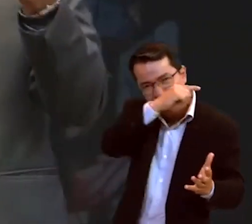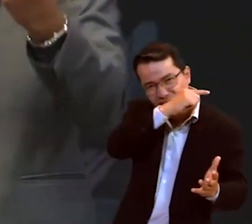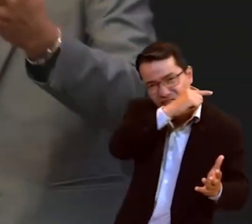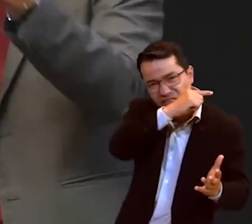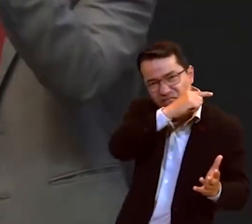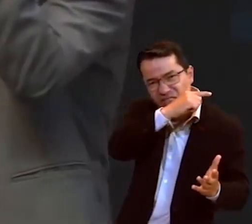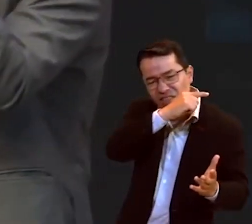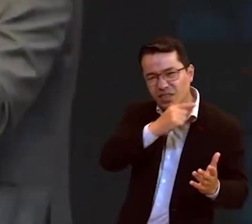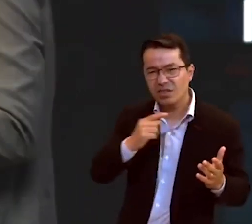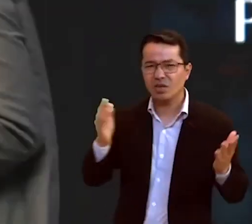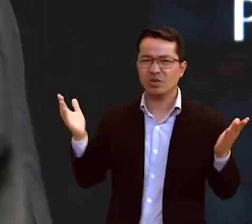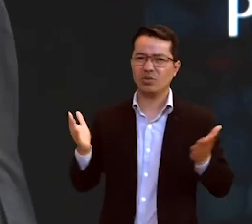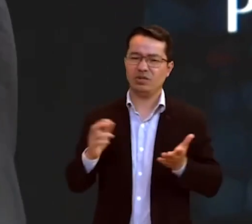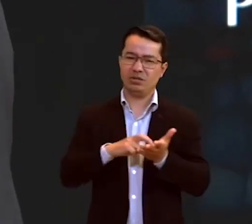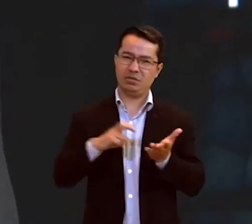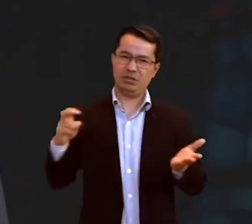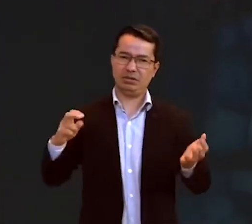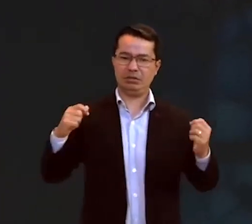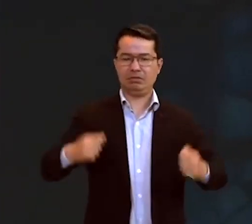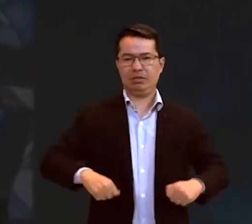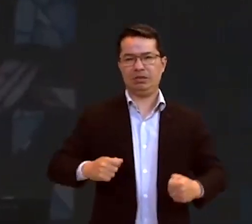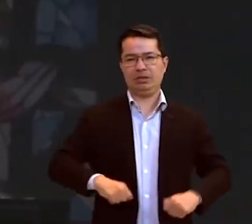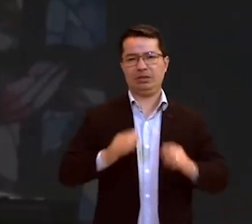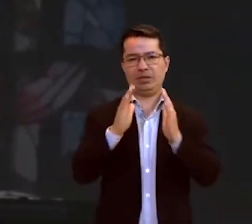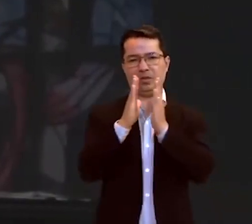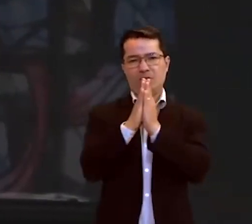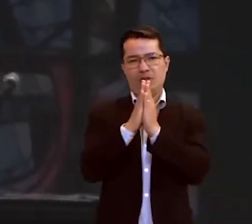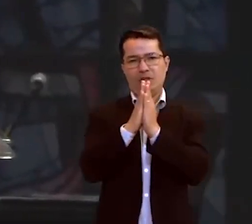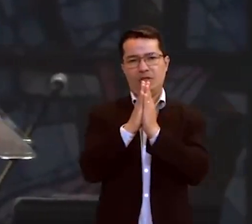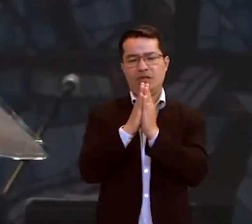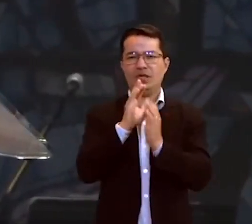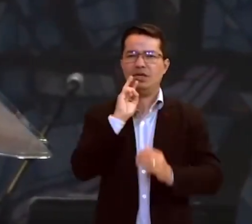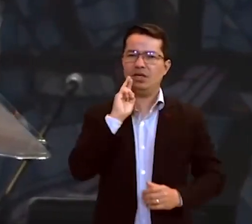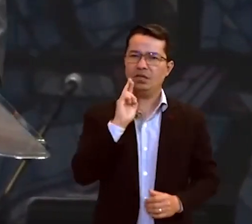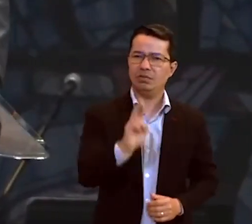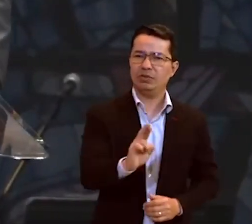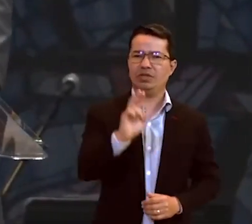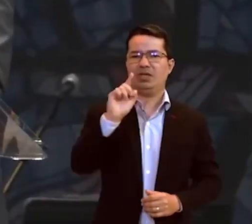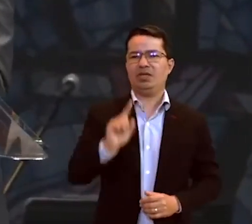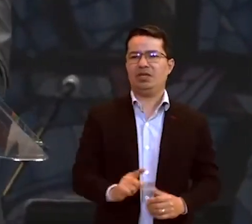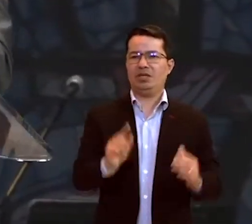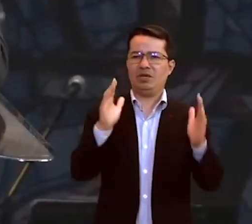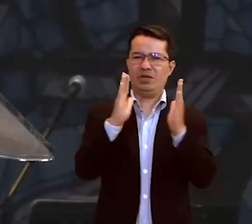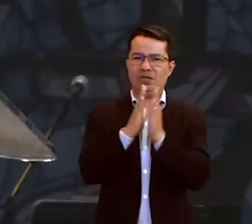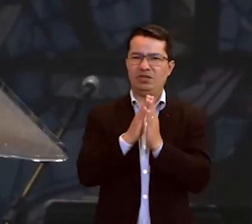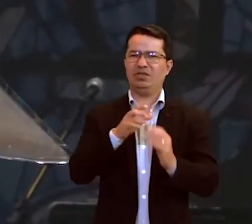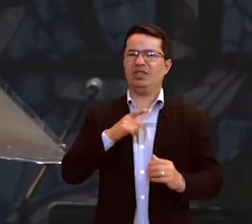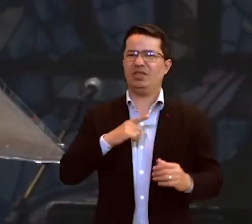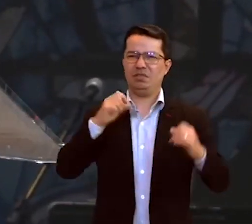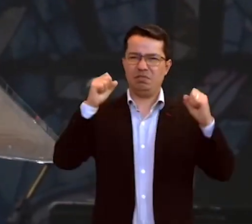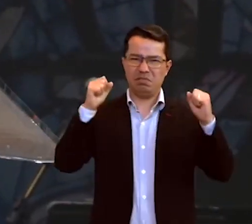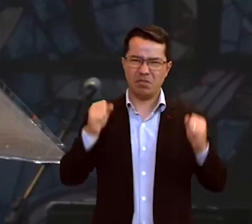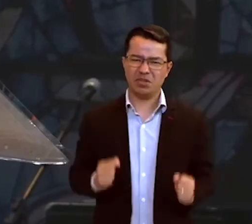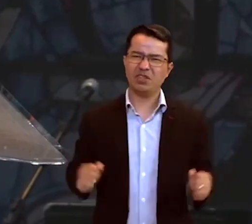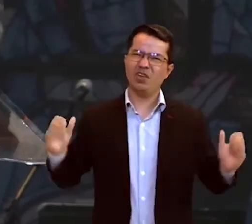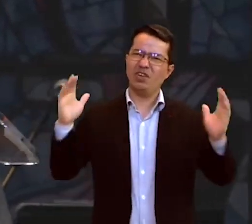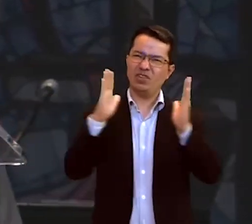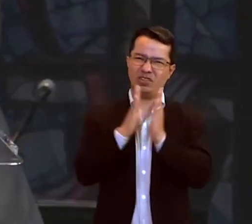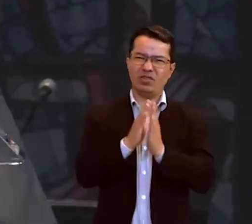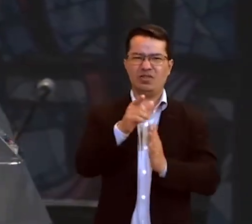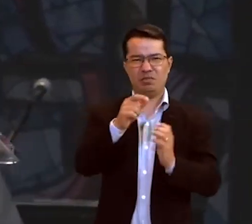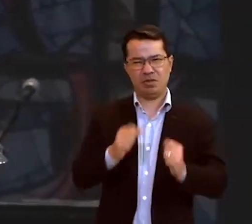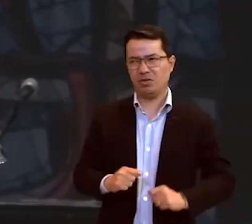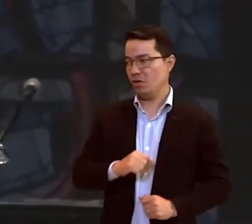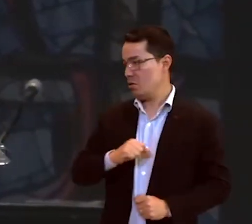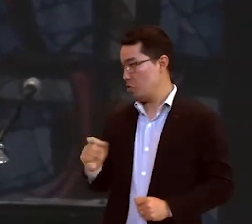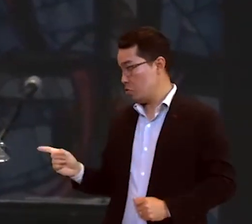você precisa nessa manhã orar? A resposta é oração. Há poder na oração, amém? Vira para a pessoa que está do teu lado e fala para ela: olha,